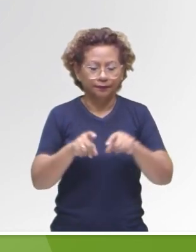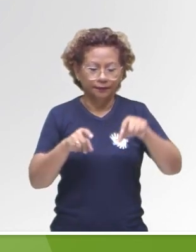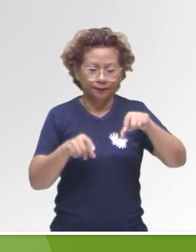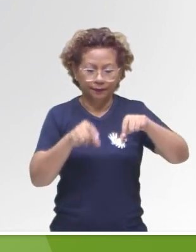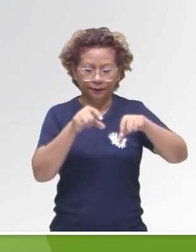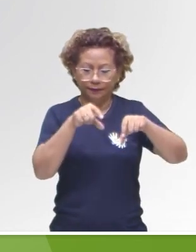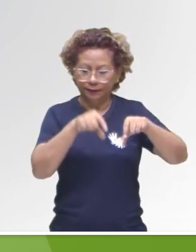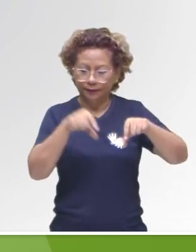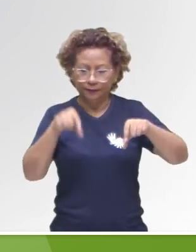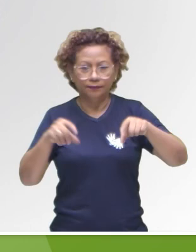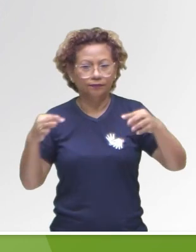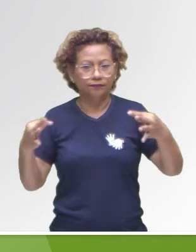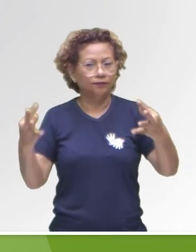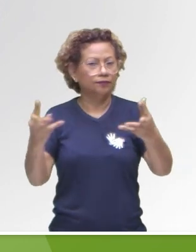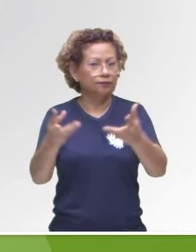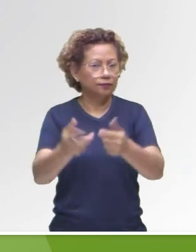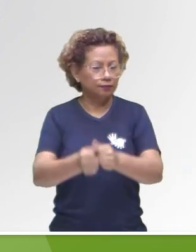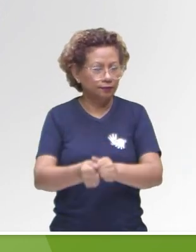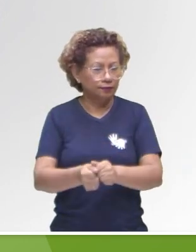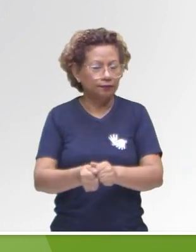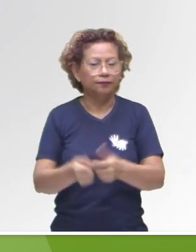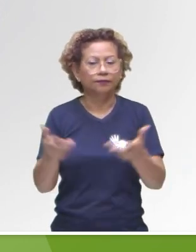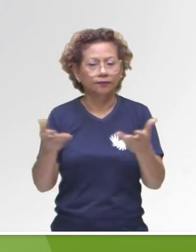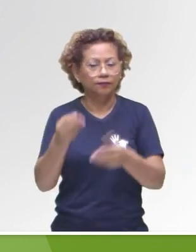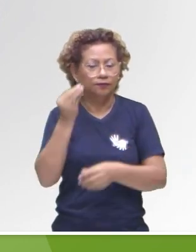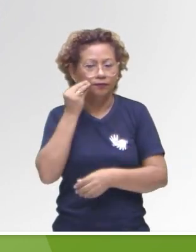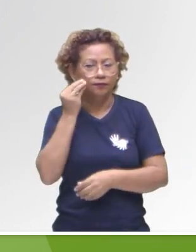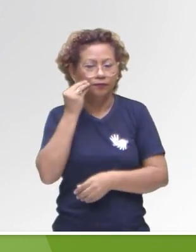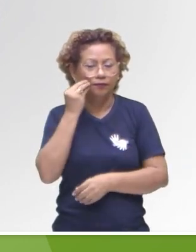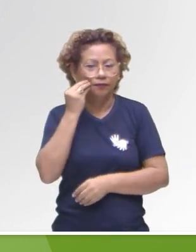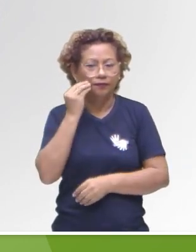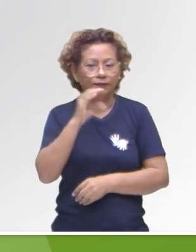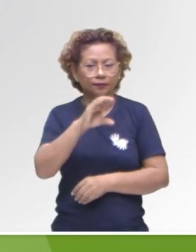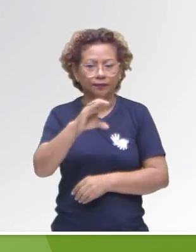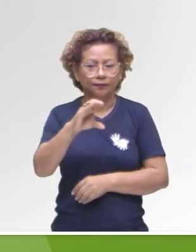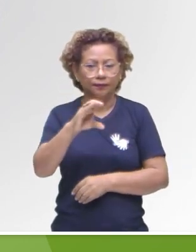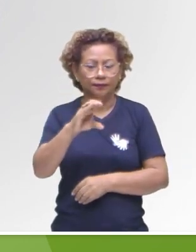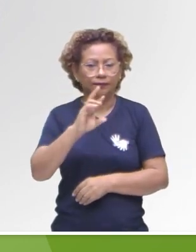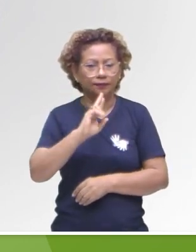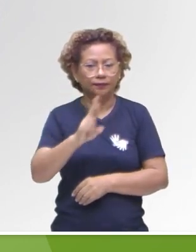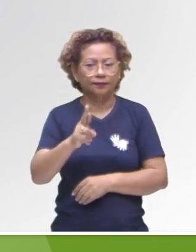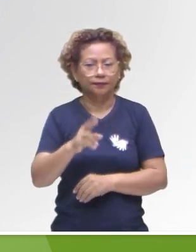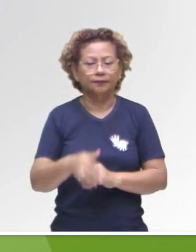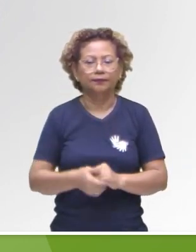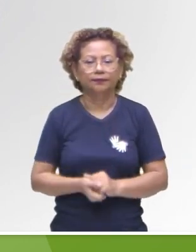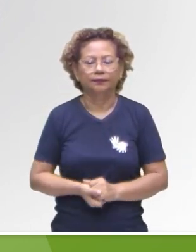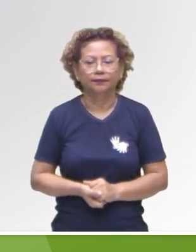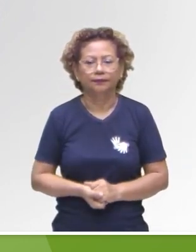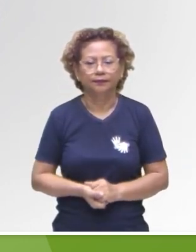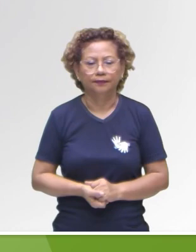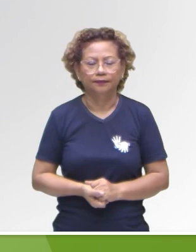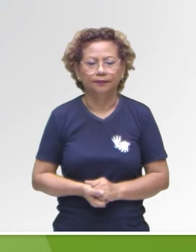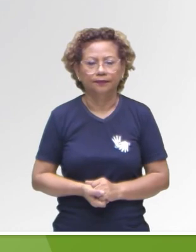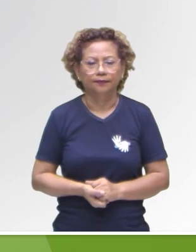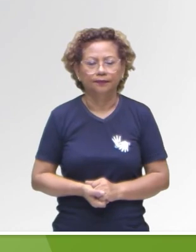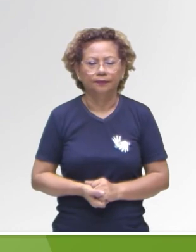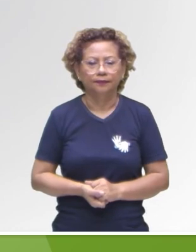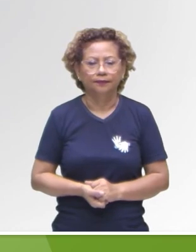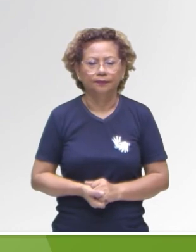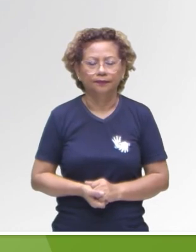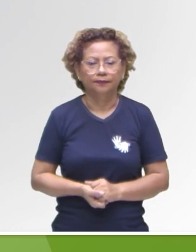tá? Agora, vamos para a letra C. Na letra C, a gente tem que calcular qual é